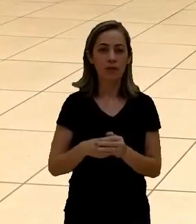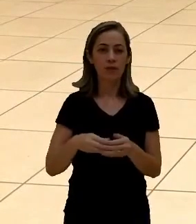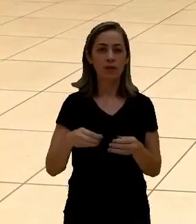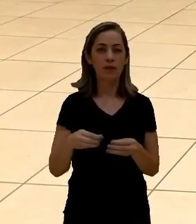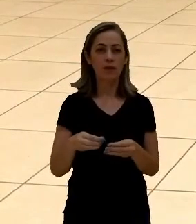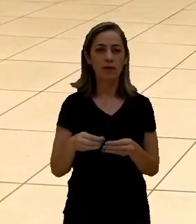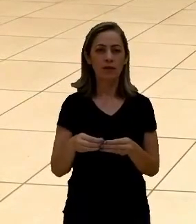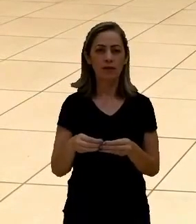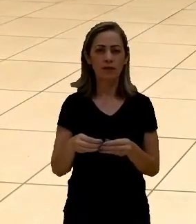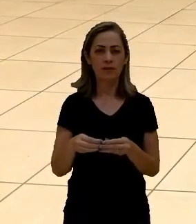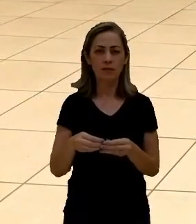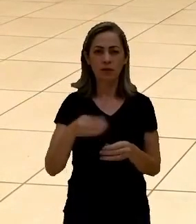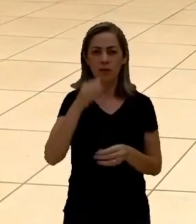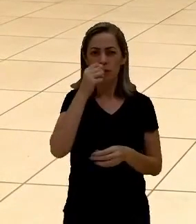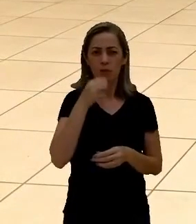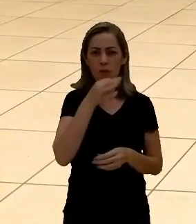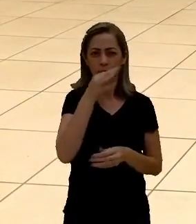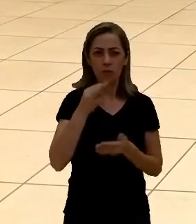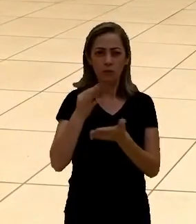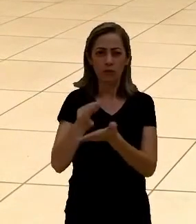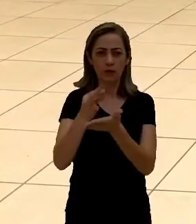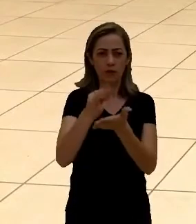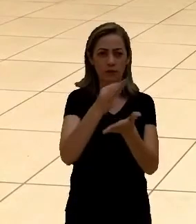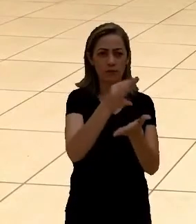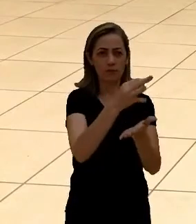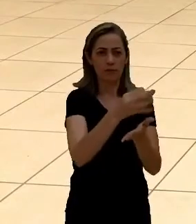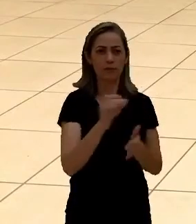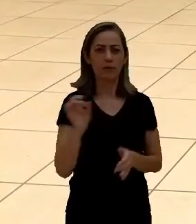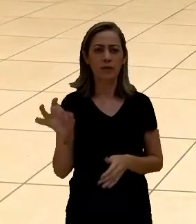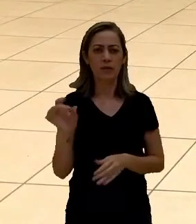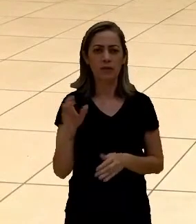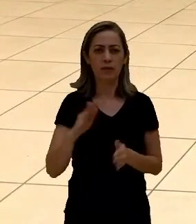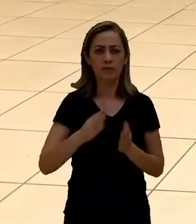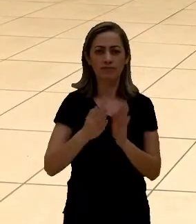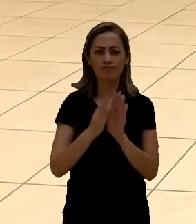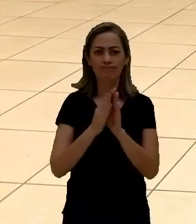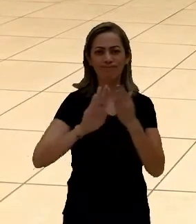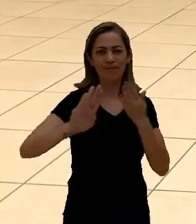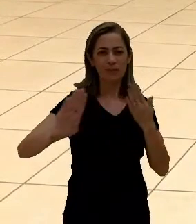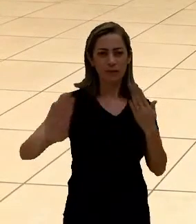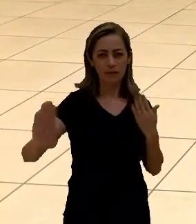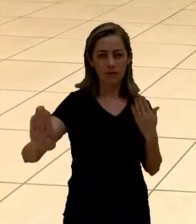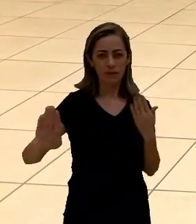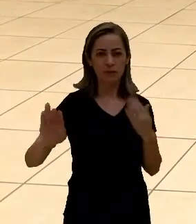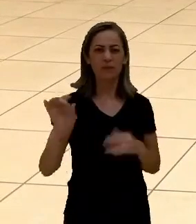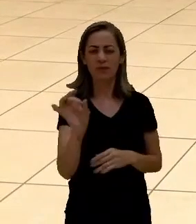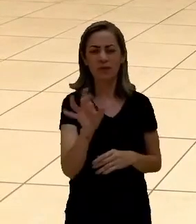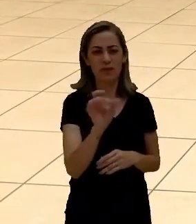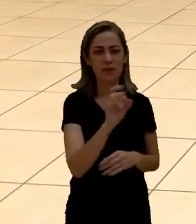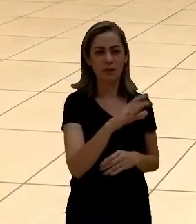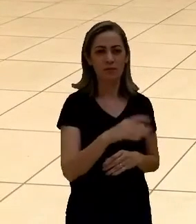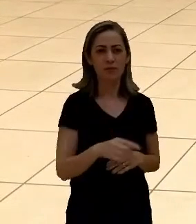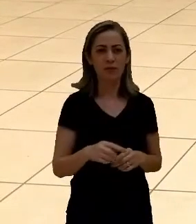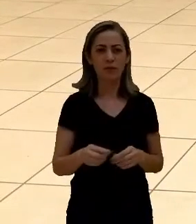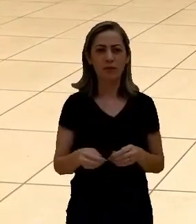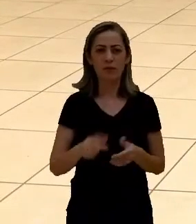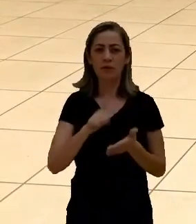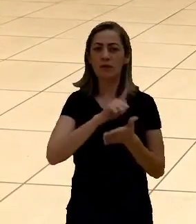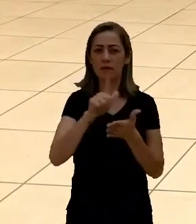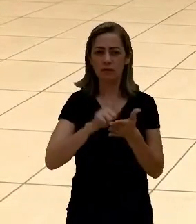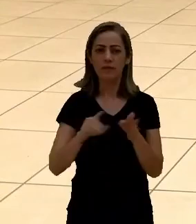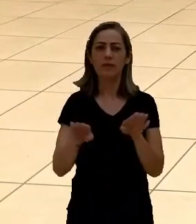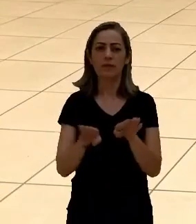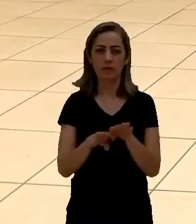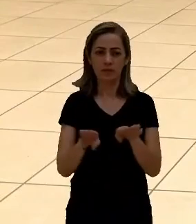comunhão posição do Povo distanciamento tudo isto interfere na liturgia a gente fala ah eu